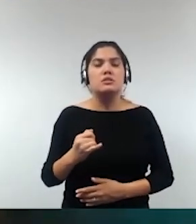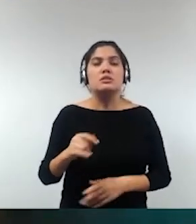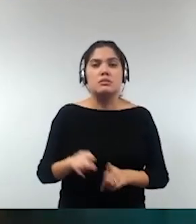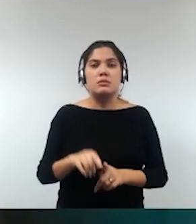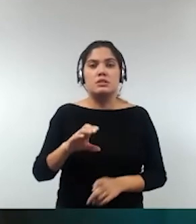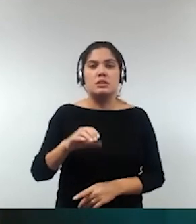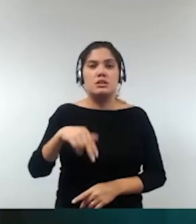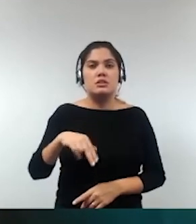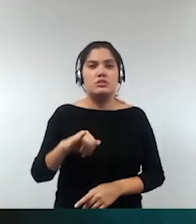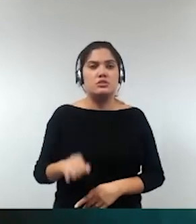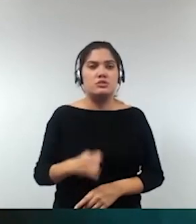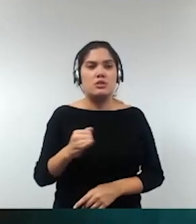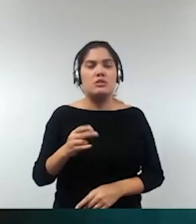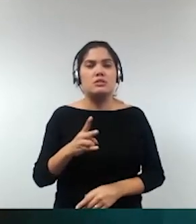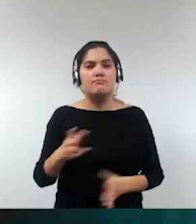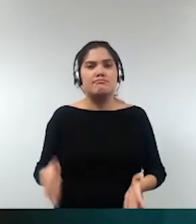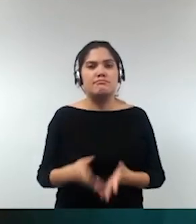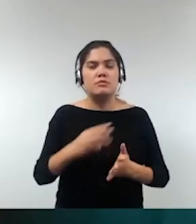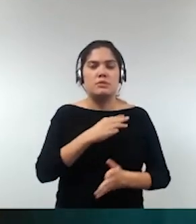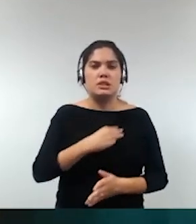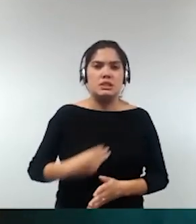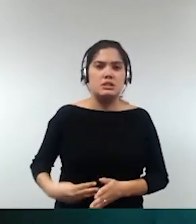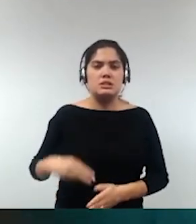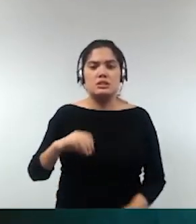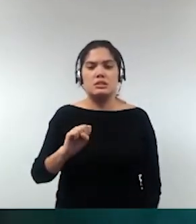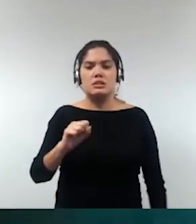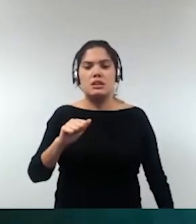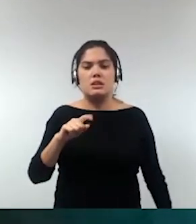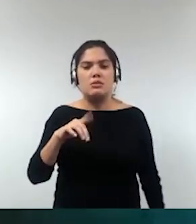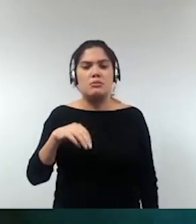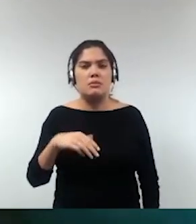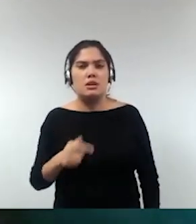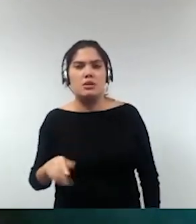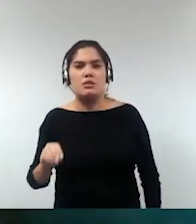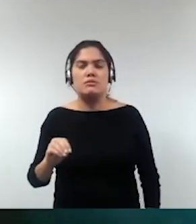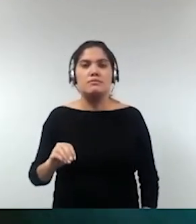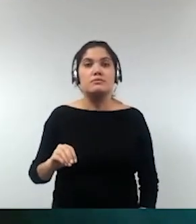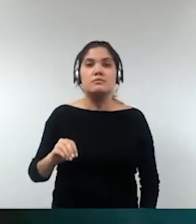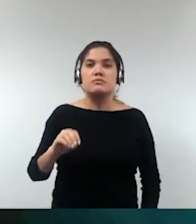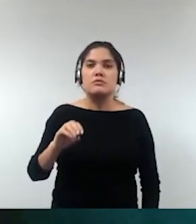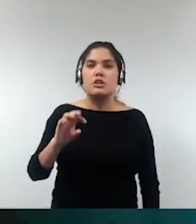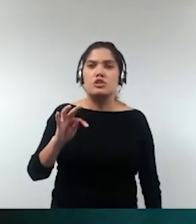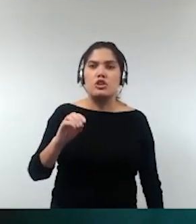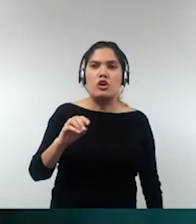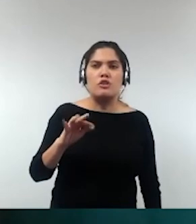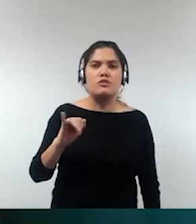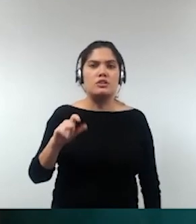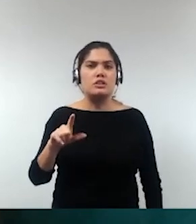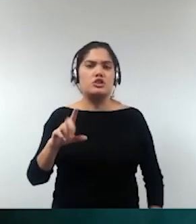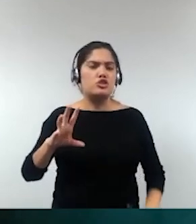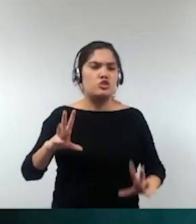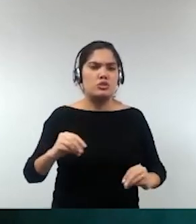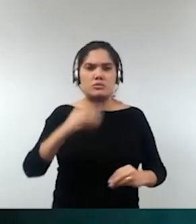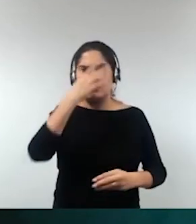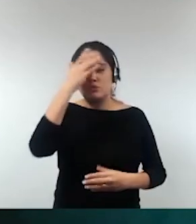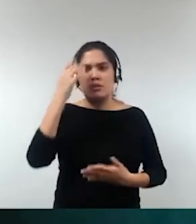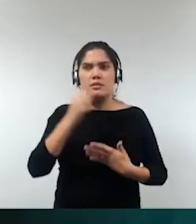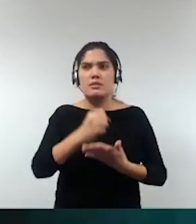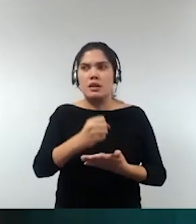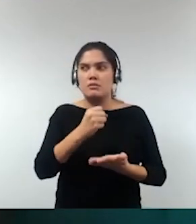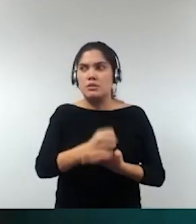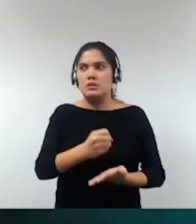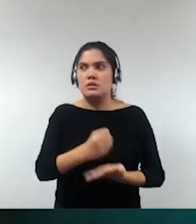vamos ressaltar sempre o ministro Salomão, o conselheiro Henrique Ávila, o presidente Toffoli, todo mundo apoiando. Acho que vai